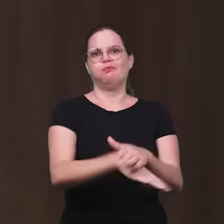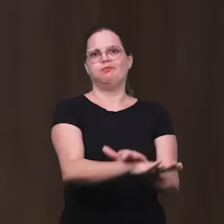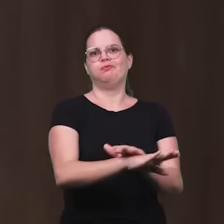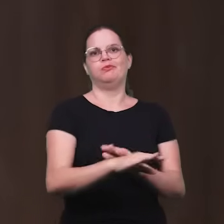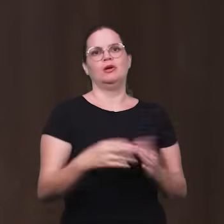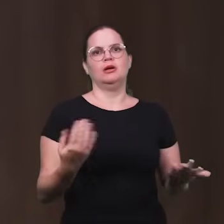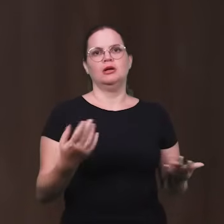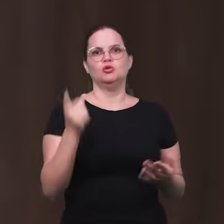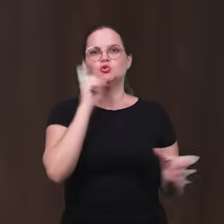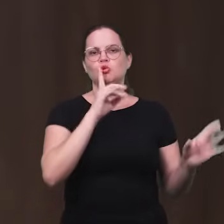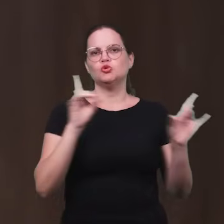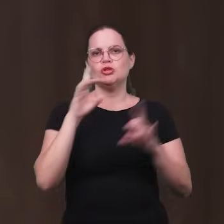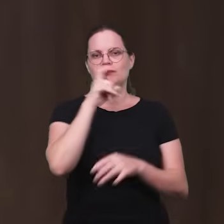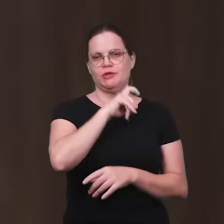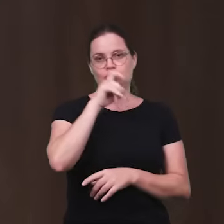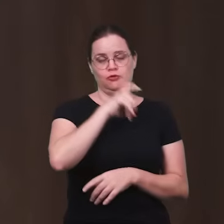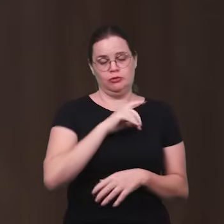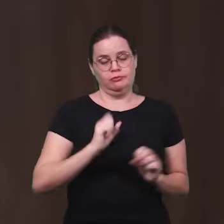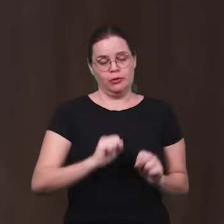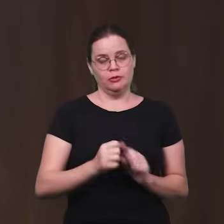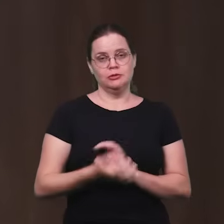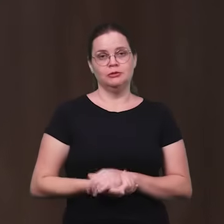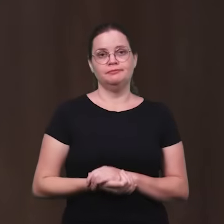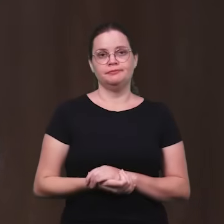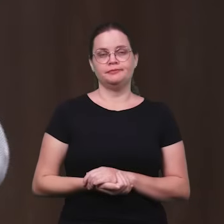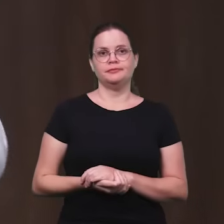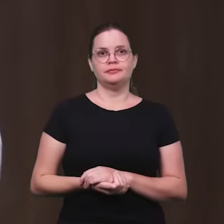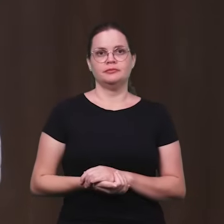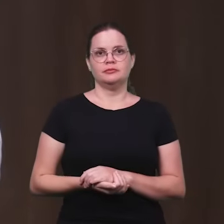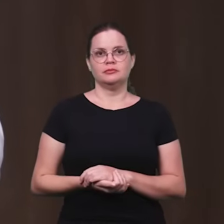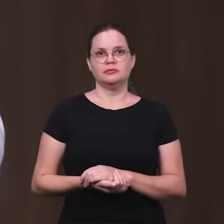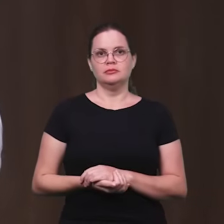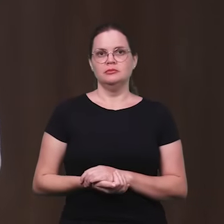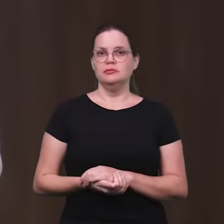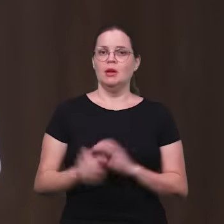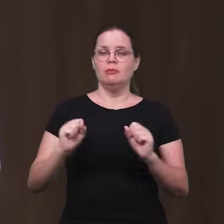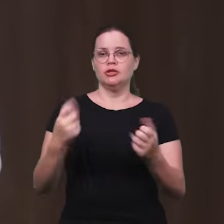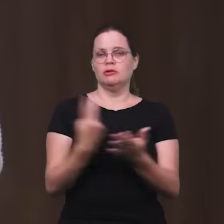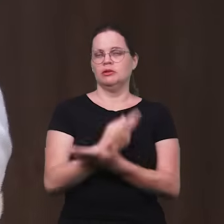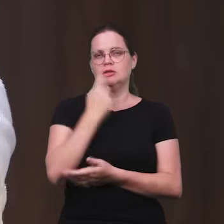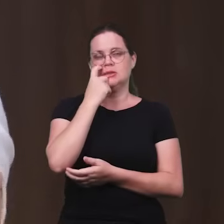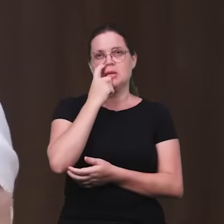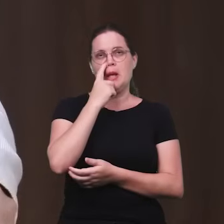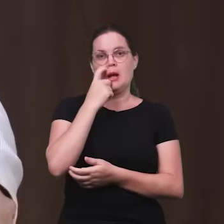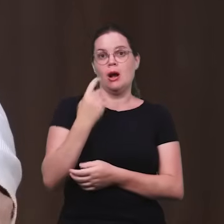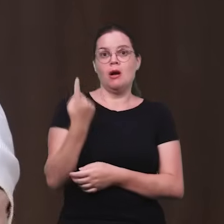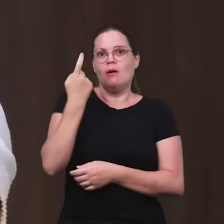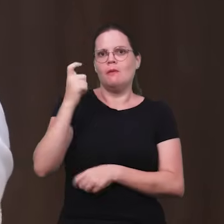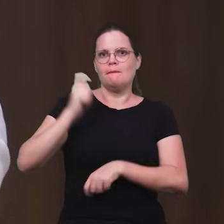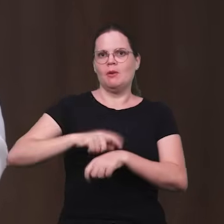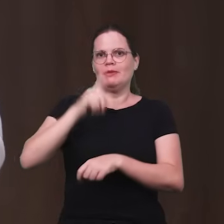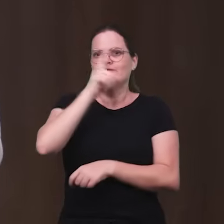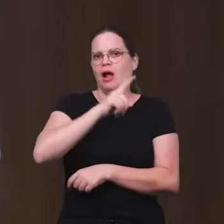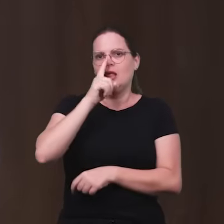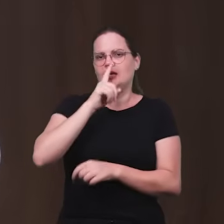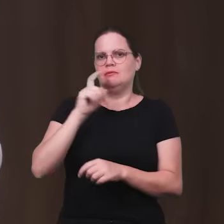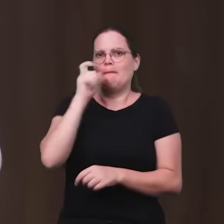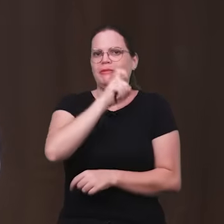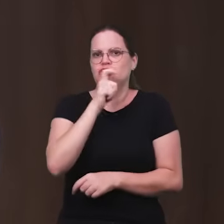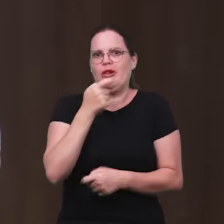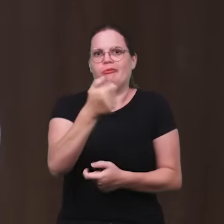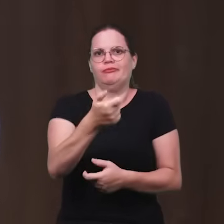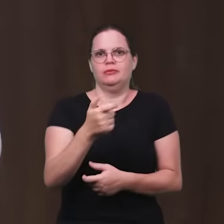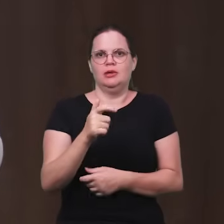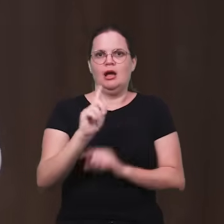alguém. Então a mentira pode ter sido um ato isolado. Naquele momento você cometeu essa falha e vai